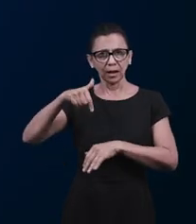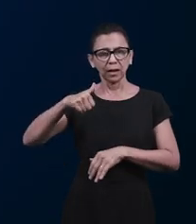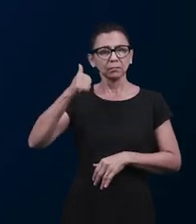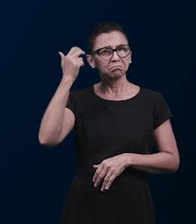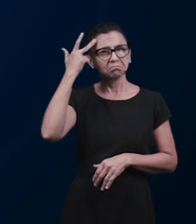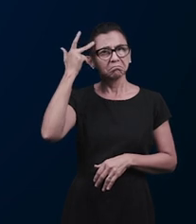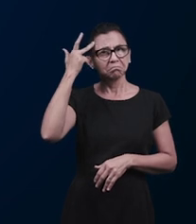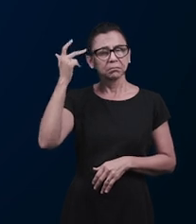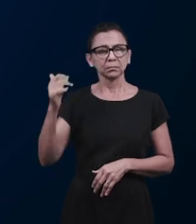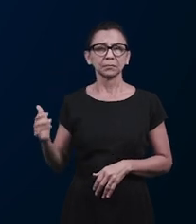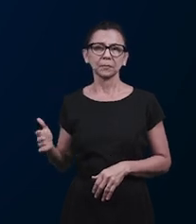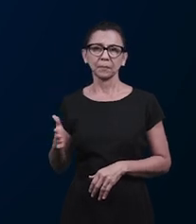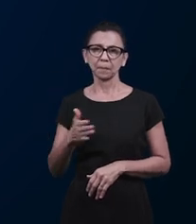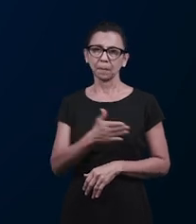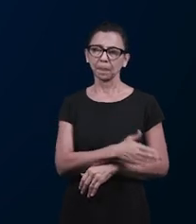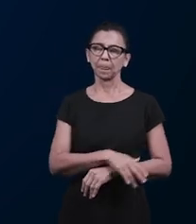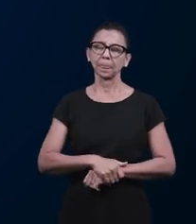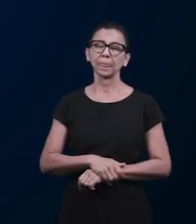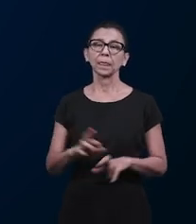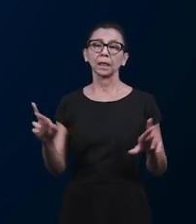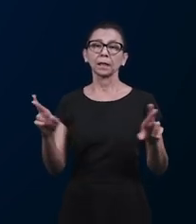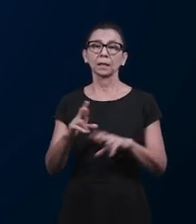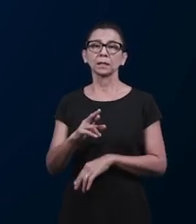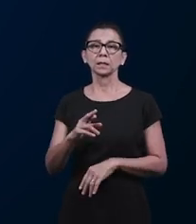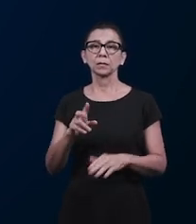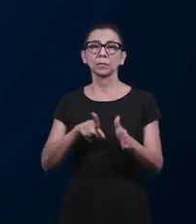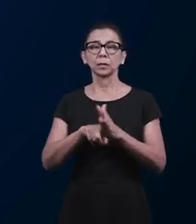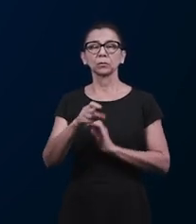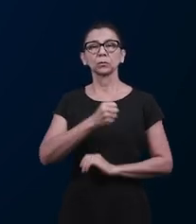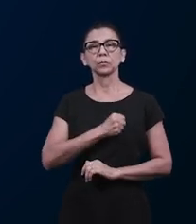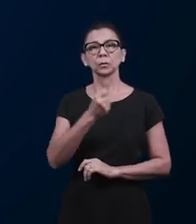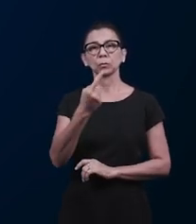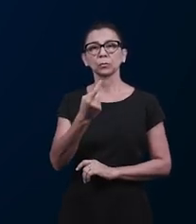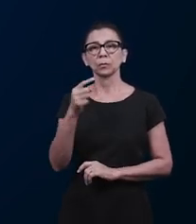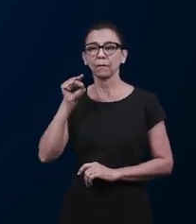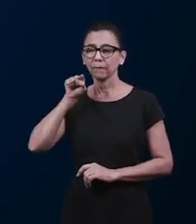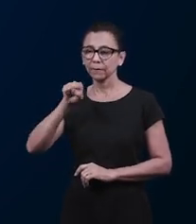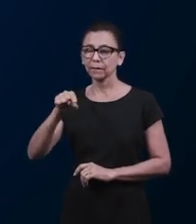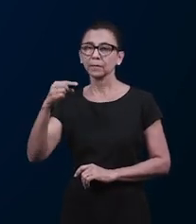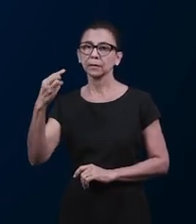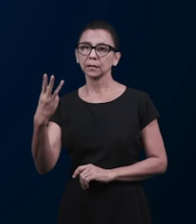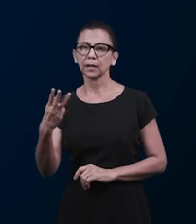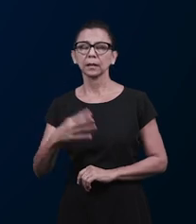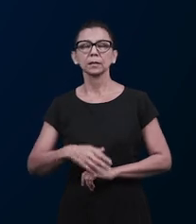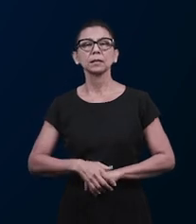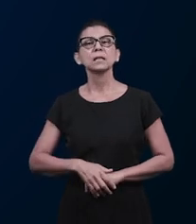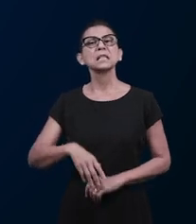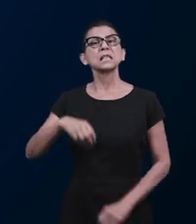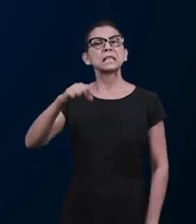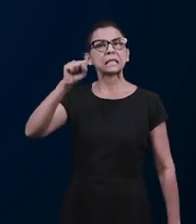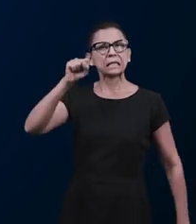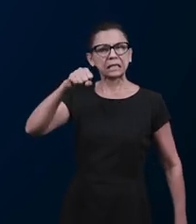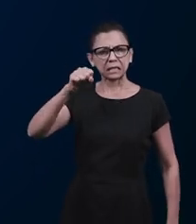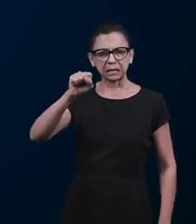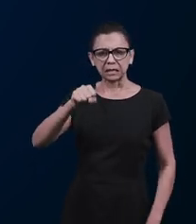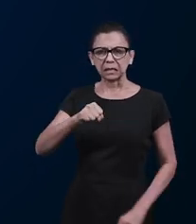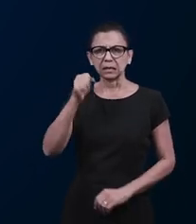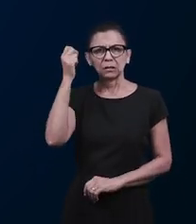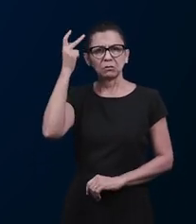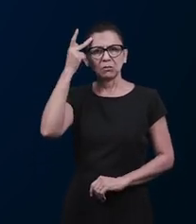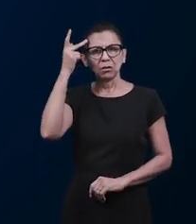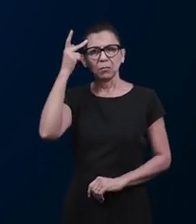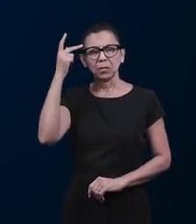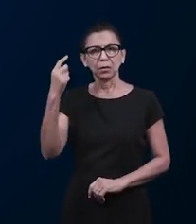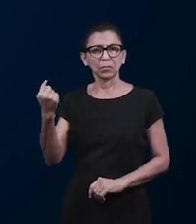do Senhor, irmãos. Em relação à pergunta 1.3, podemos citar que sim, pois